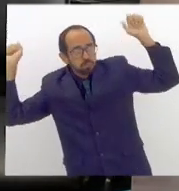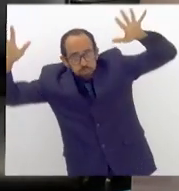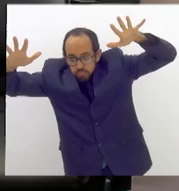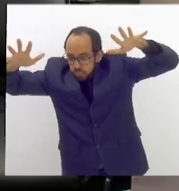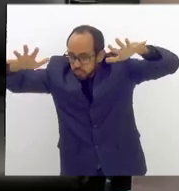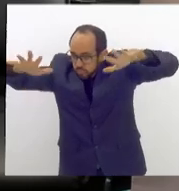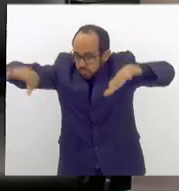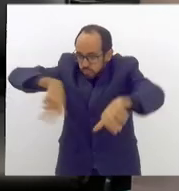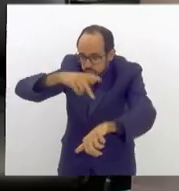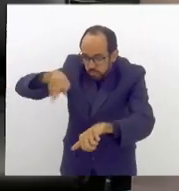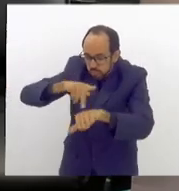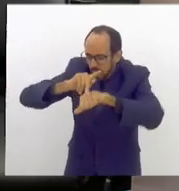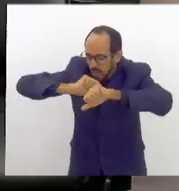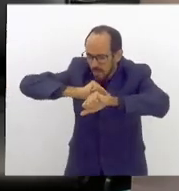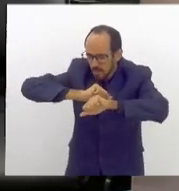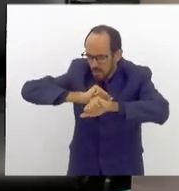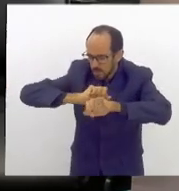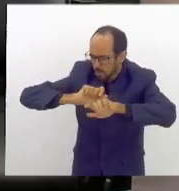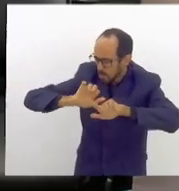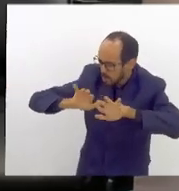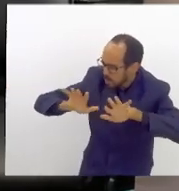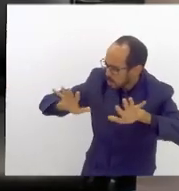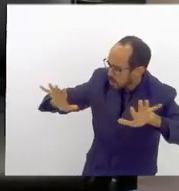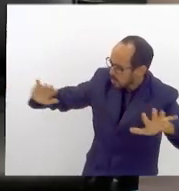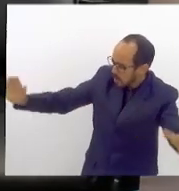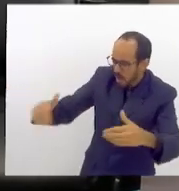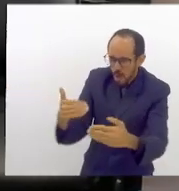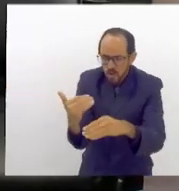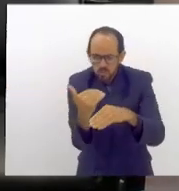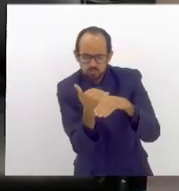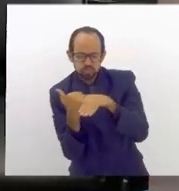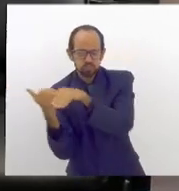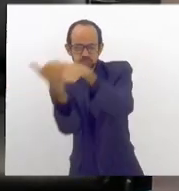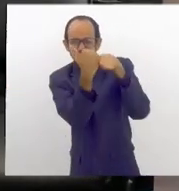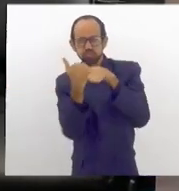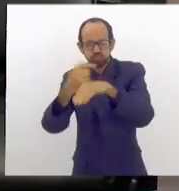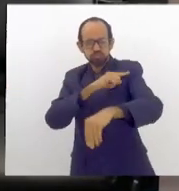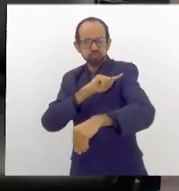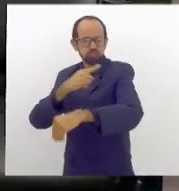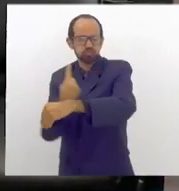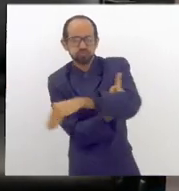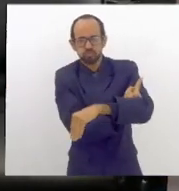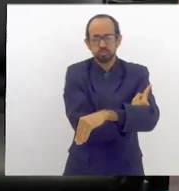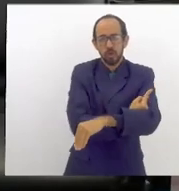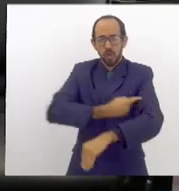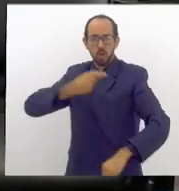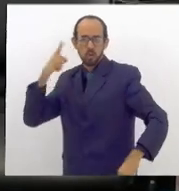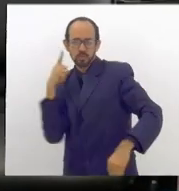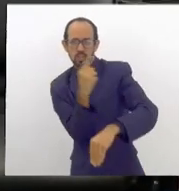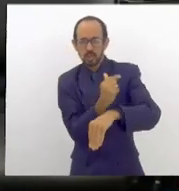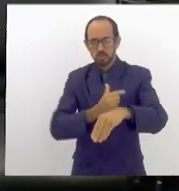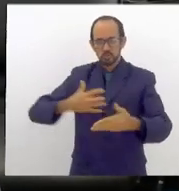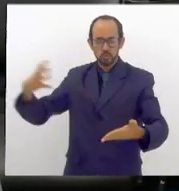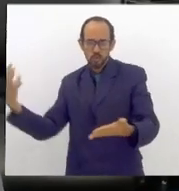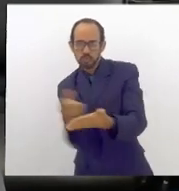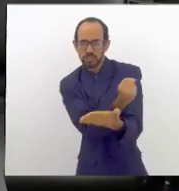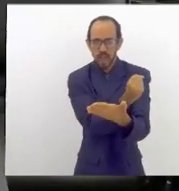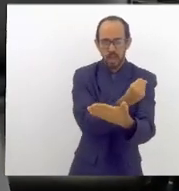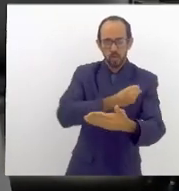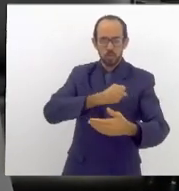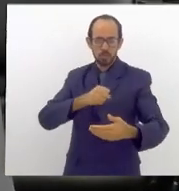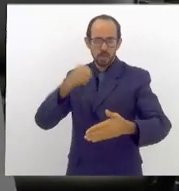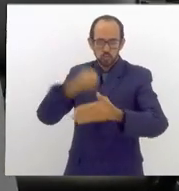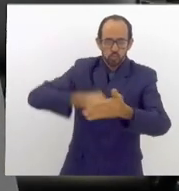da pátria nesse instante seu penhor dessa igualdade conseguimos